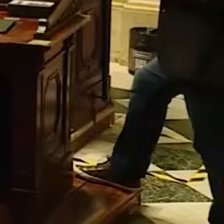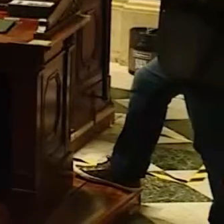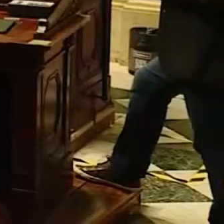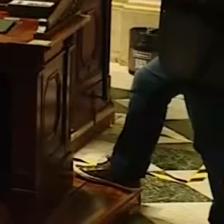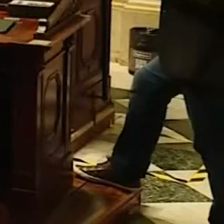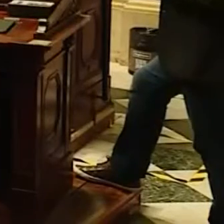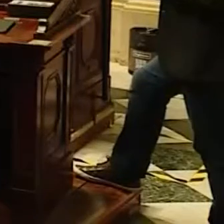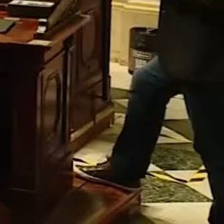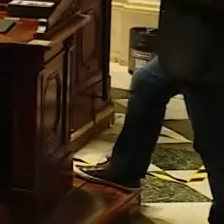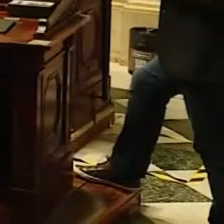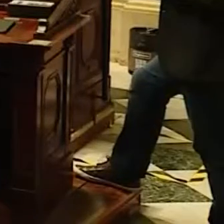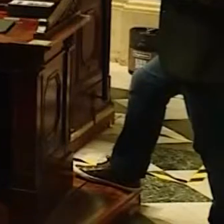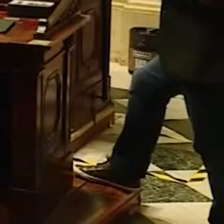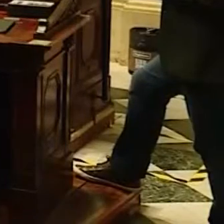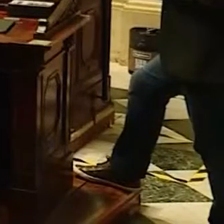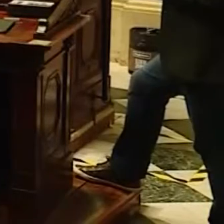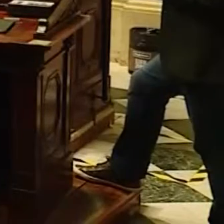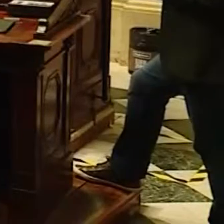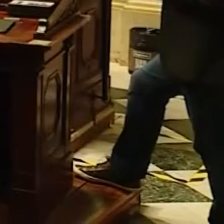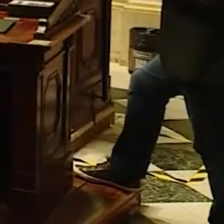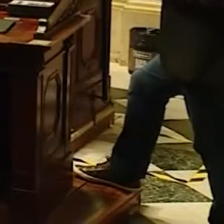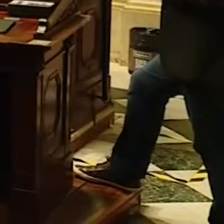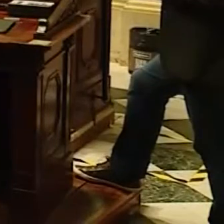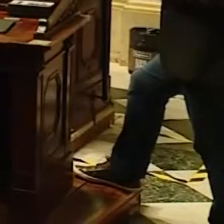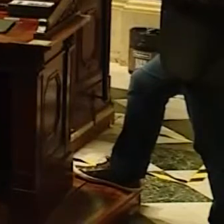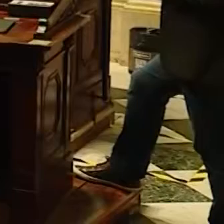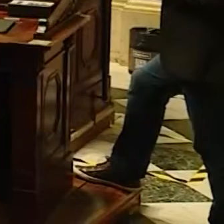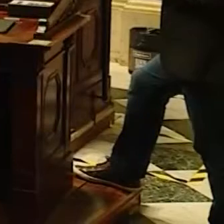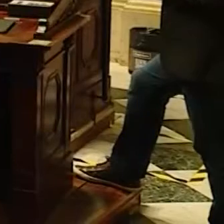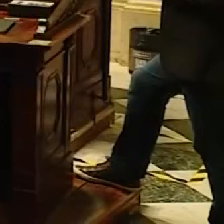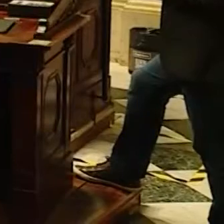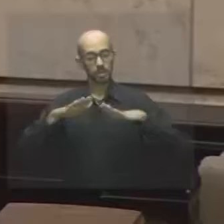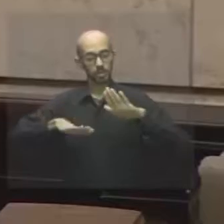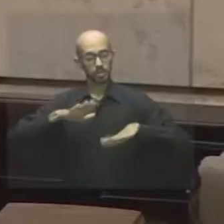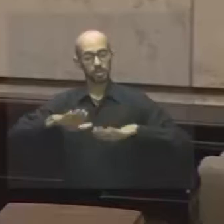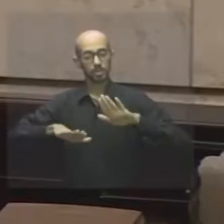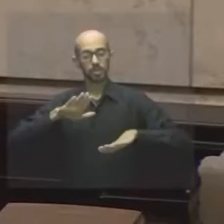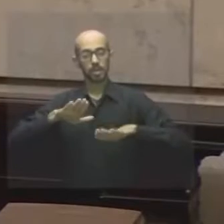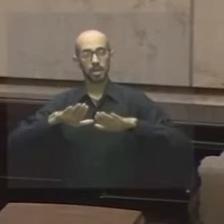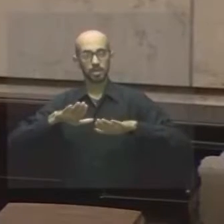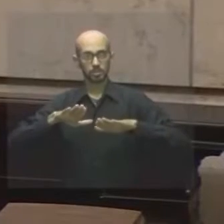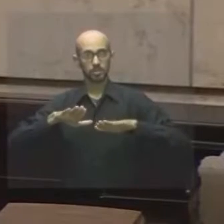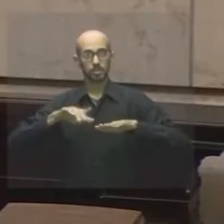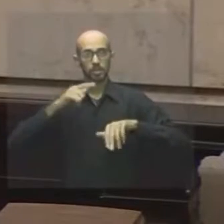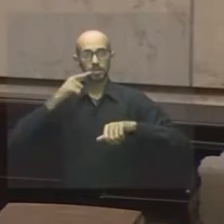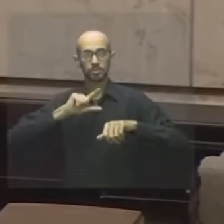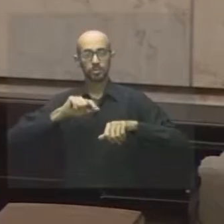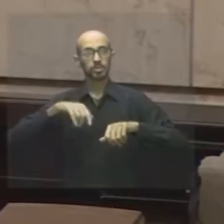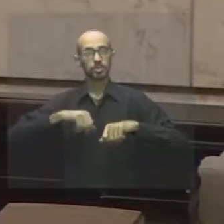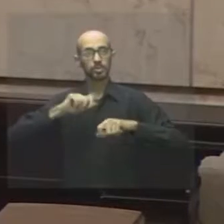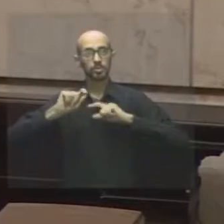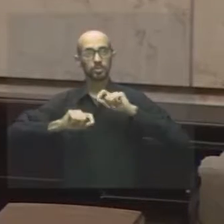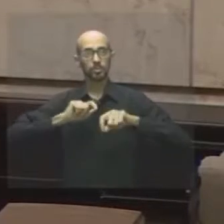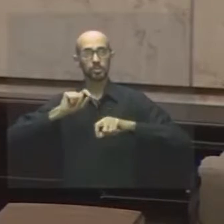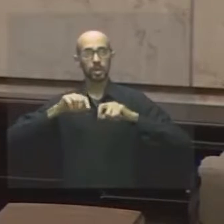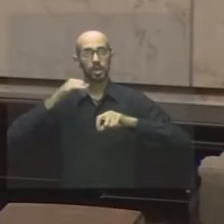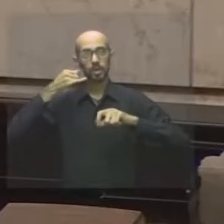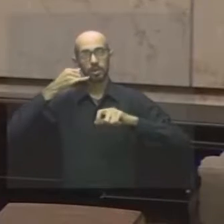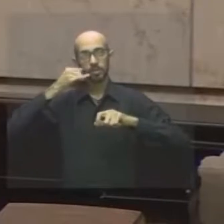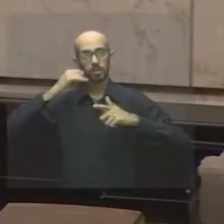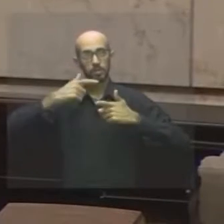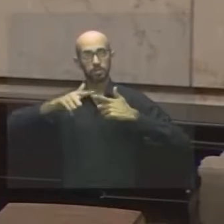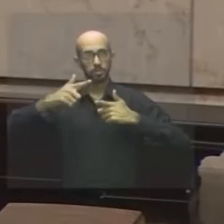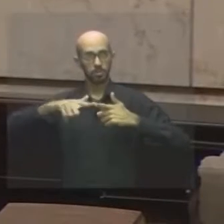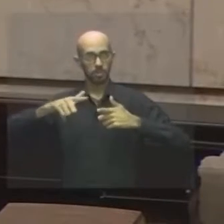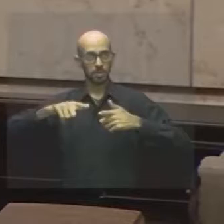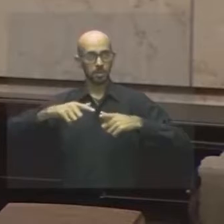são necessárias transformações no zoneamento urbano da região. É claro que simplesmente ter o